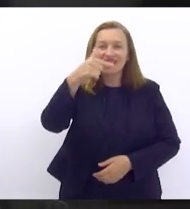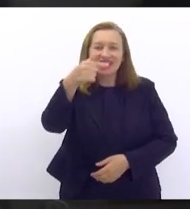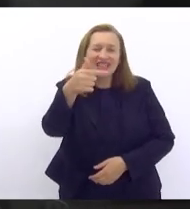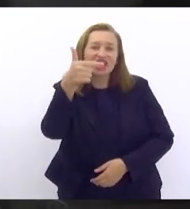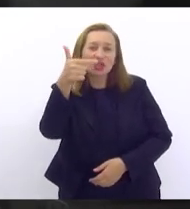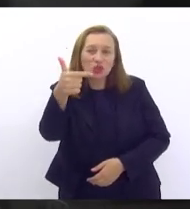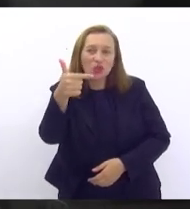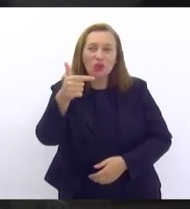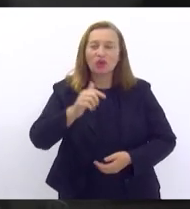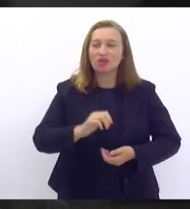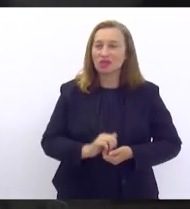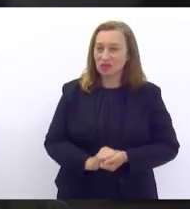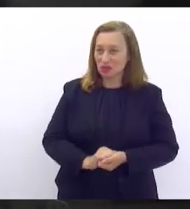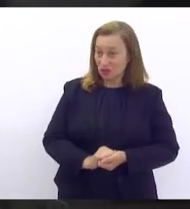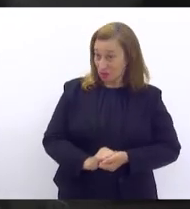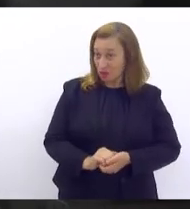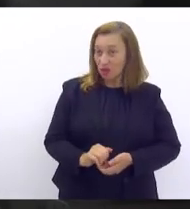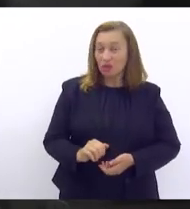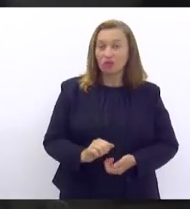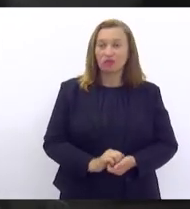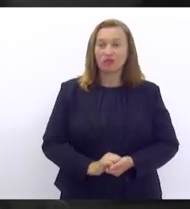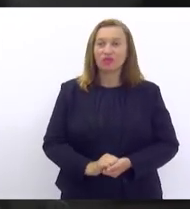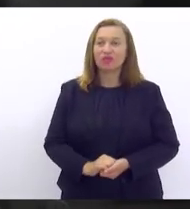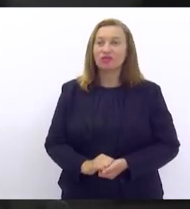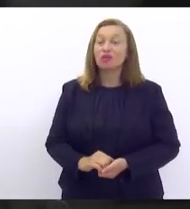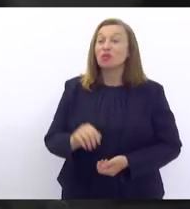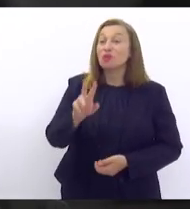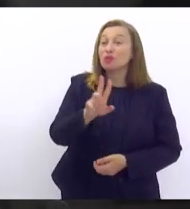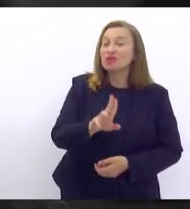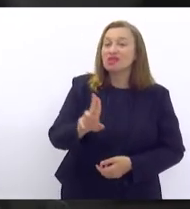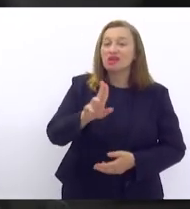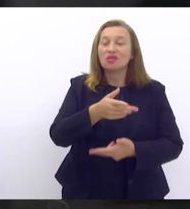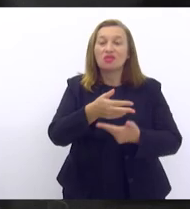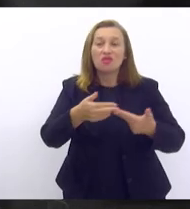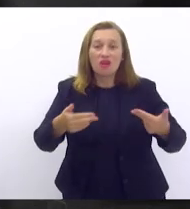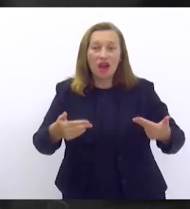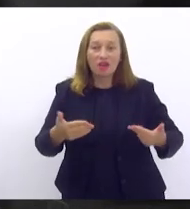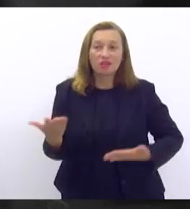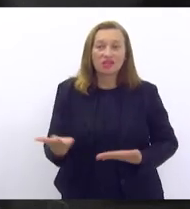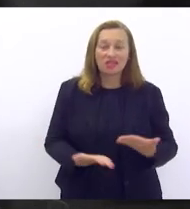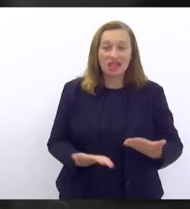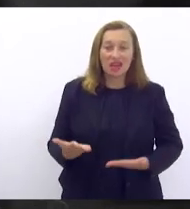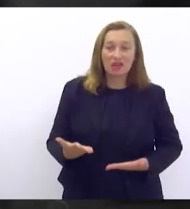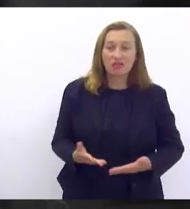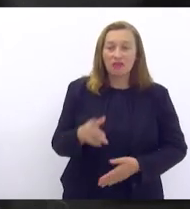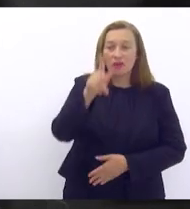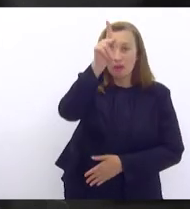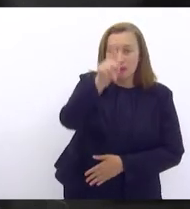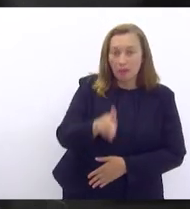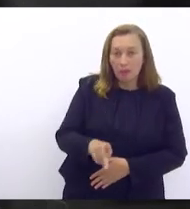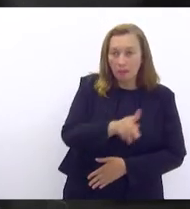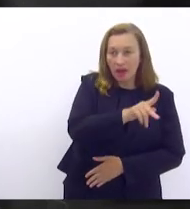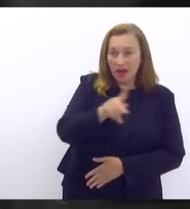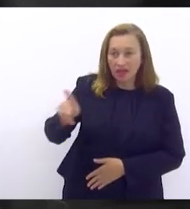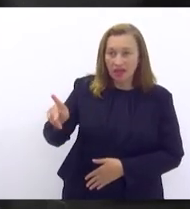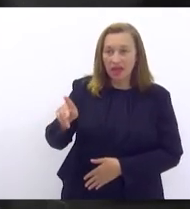1972, utilizando-se de valiosos servos, padre Eduardo Dalgert e irmã